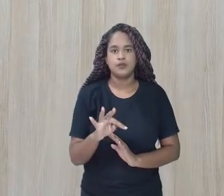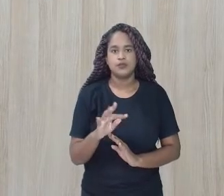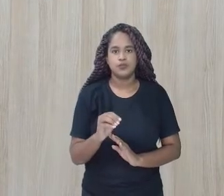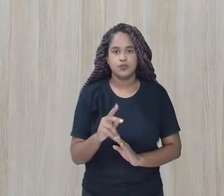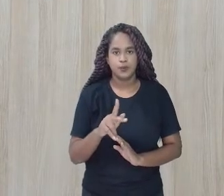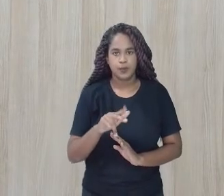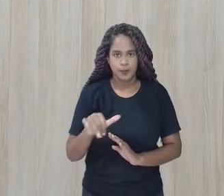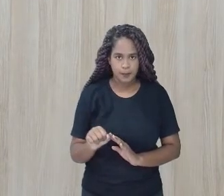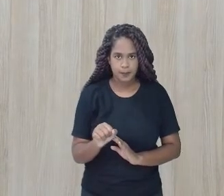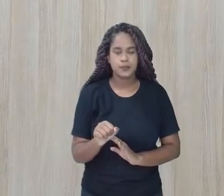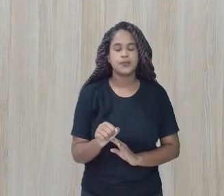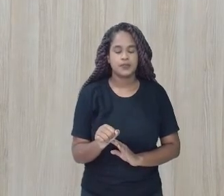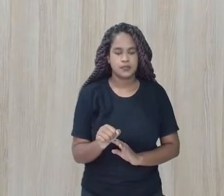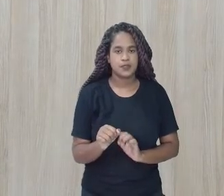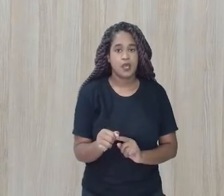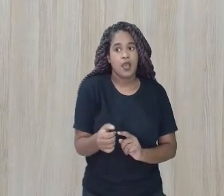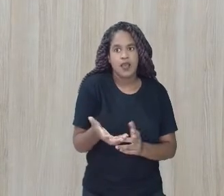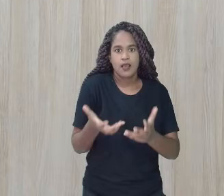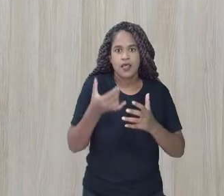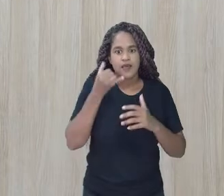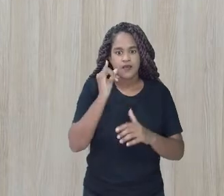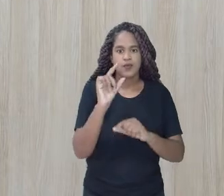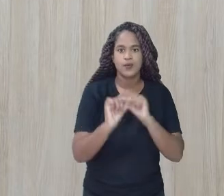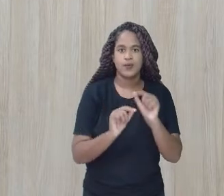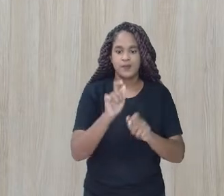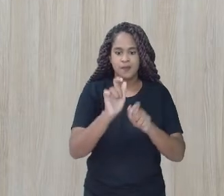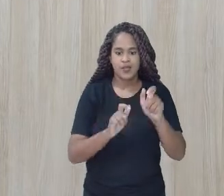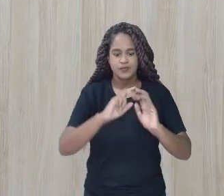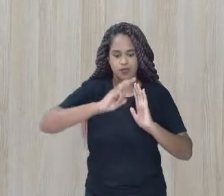queria evitar, que muitas pessoas se tornassem leitoras.